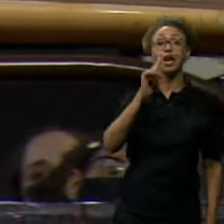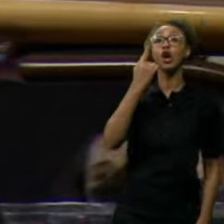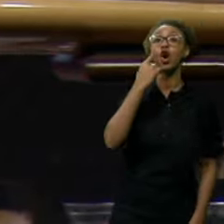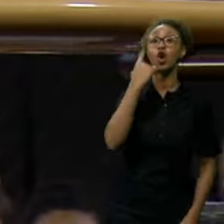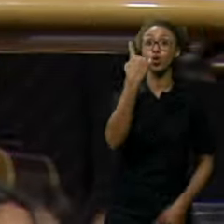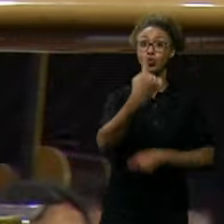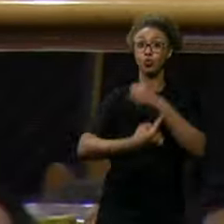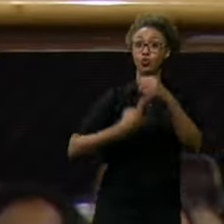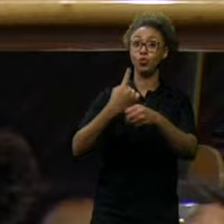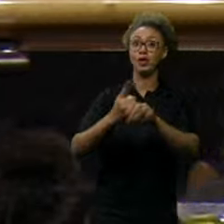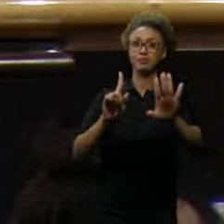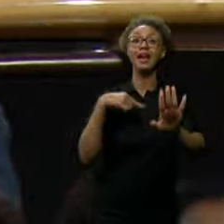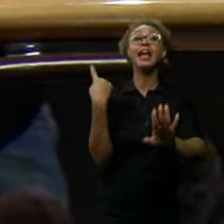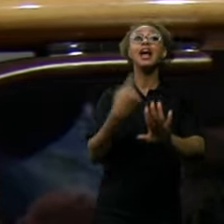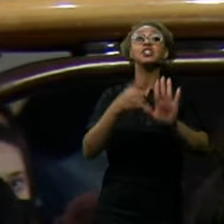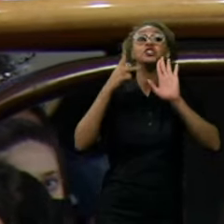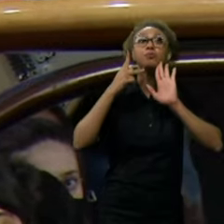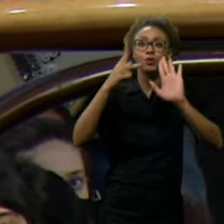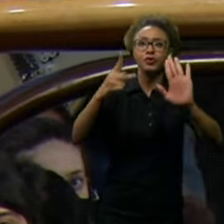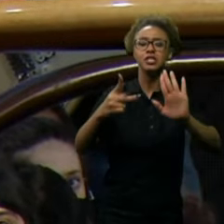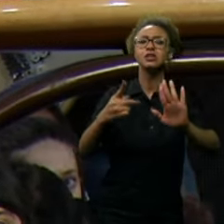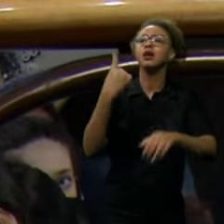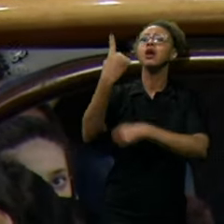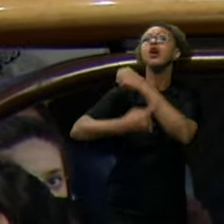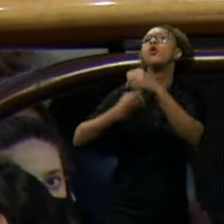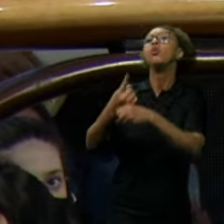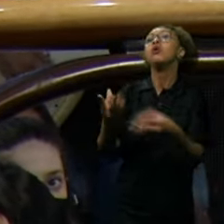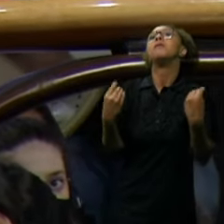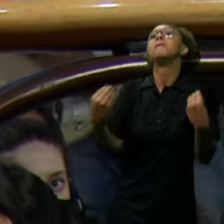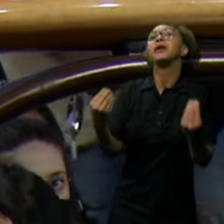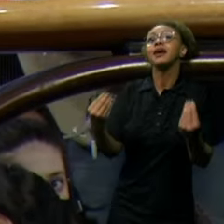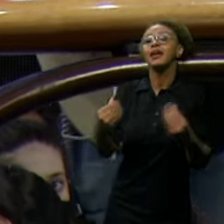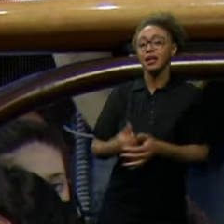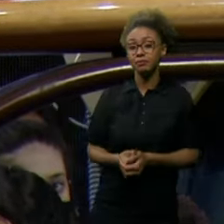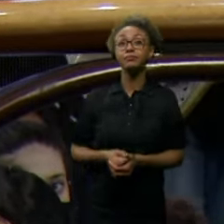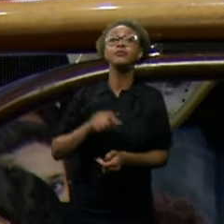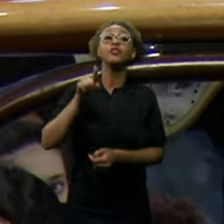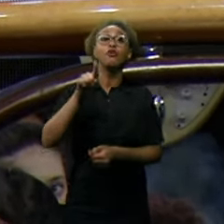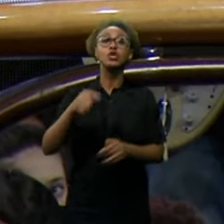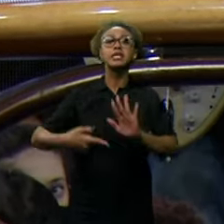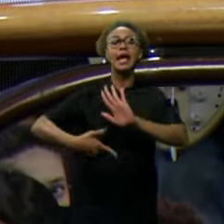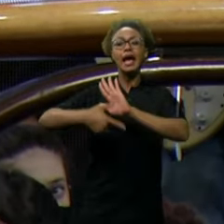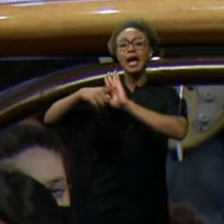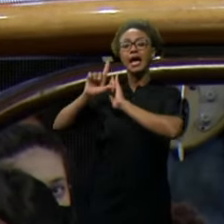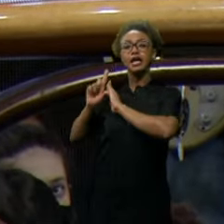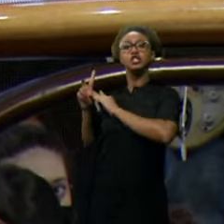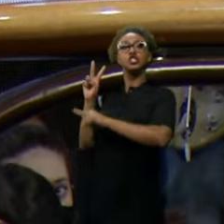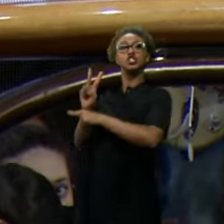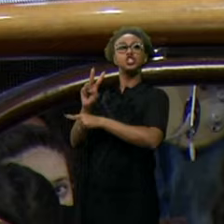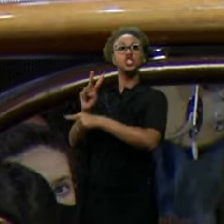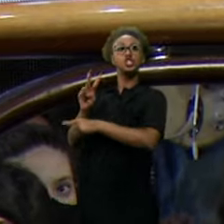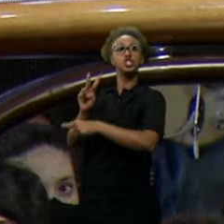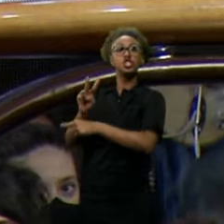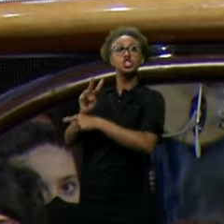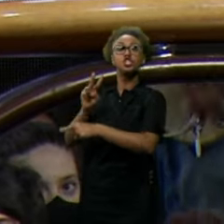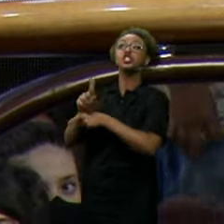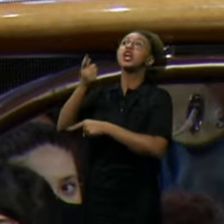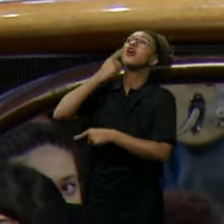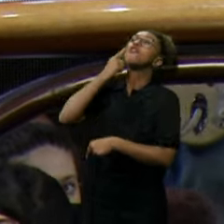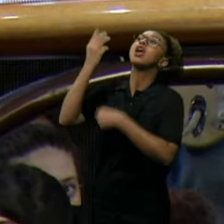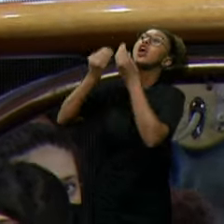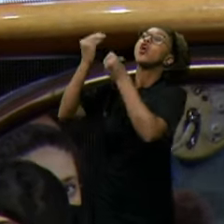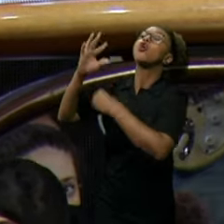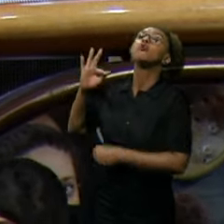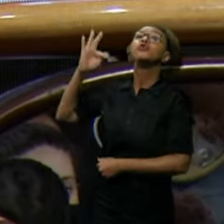ano preparei nós vamos profetizar humano para que Camila você vai ter uma visão antecipada acerca do Futuro em